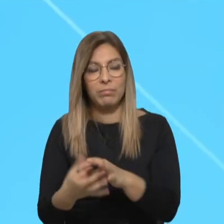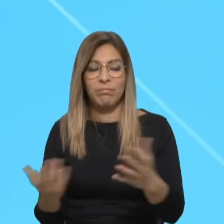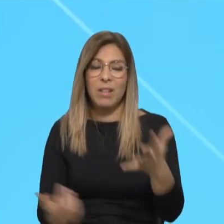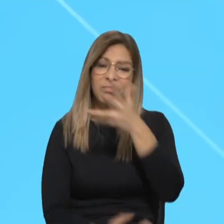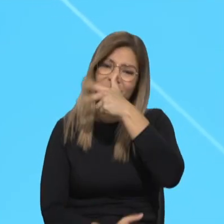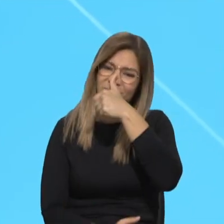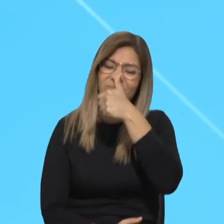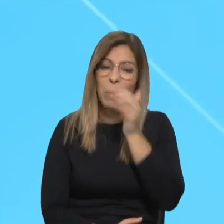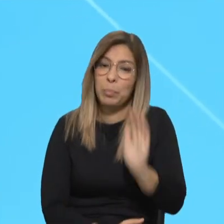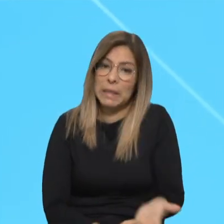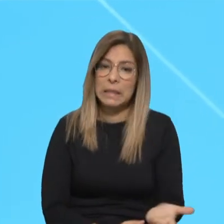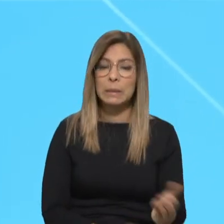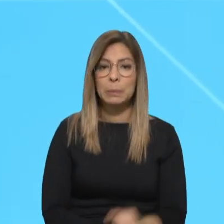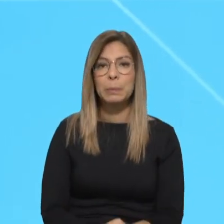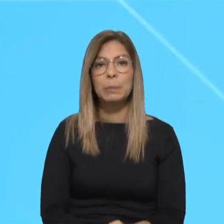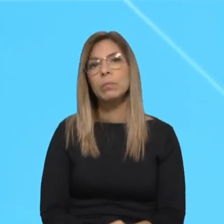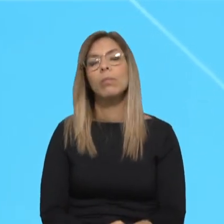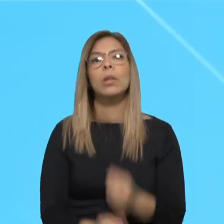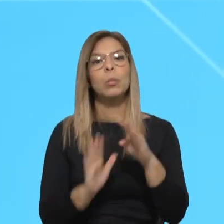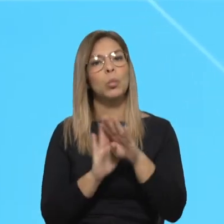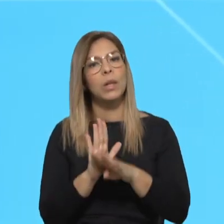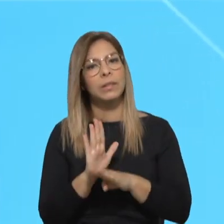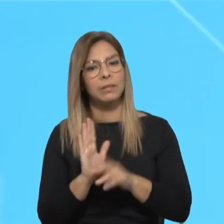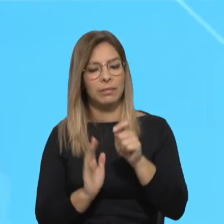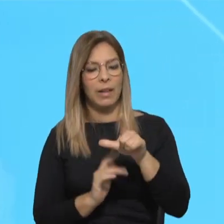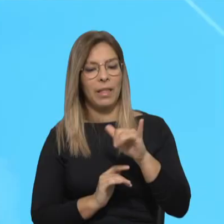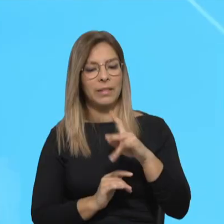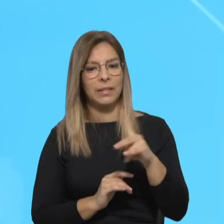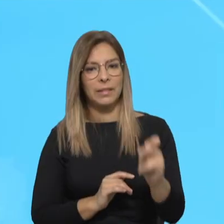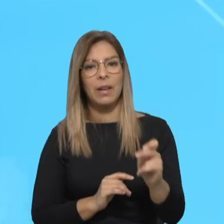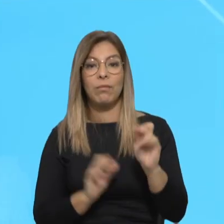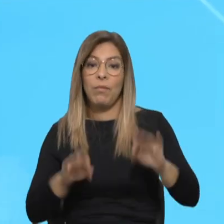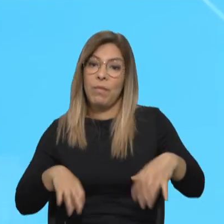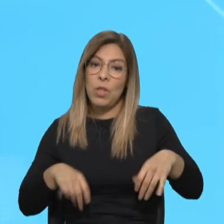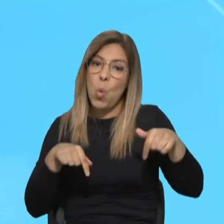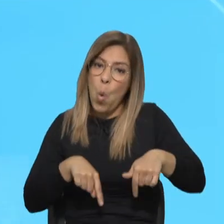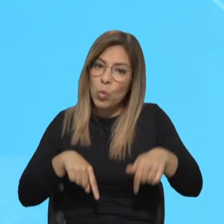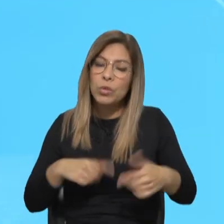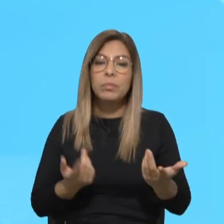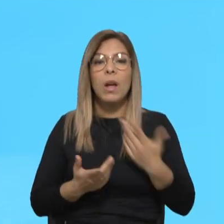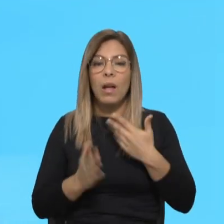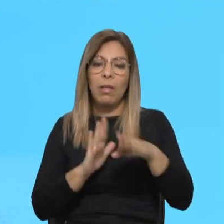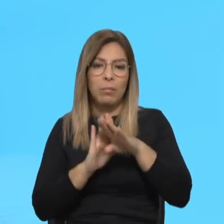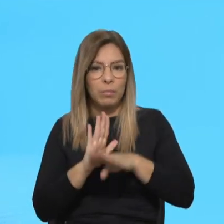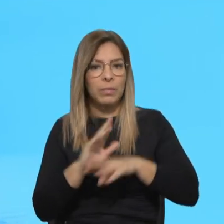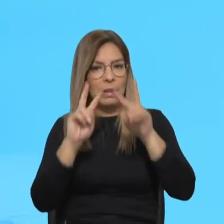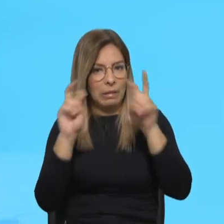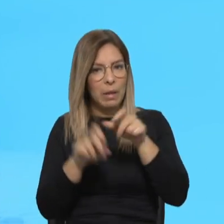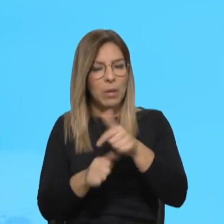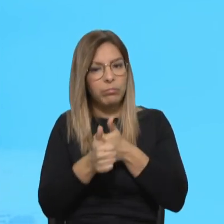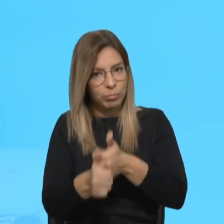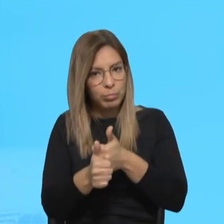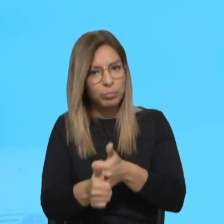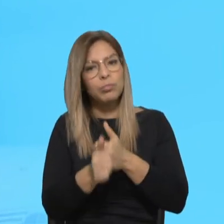infelizmente, é necessário. E o programa Eclésia fica por aqui. E este é um tema que vamos também continuar a acompanhar no portal da Agência